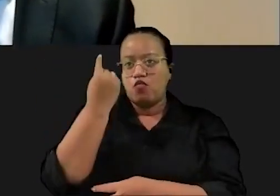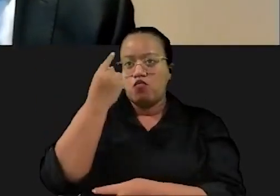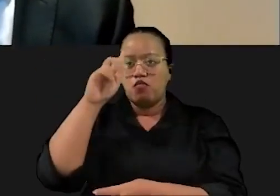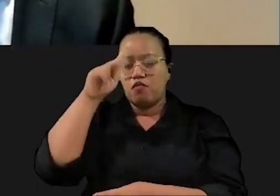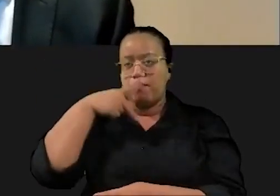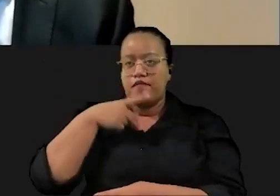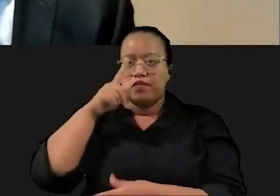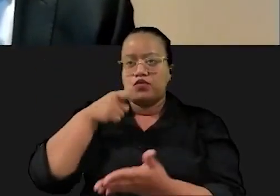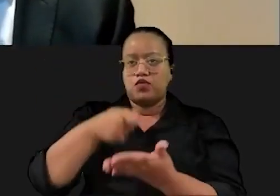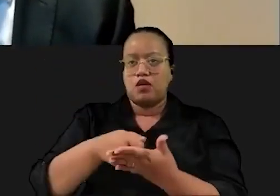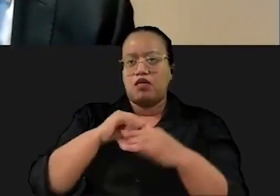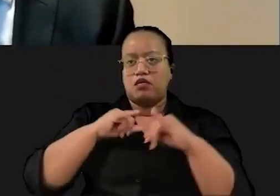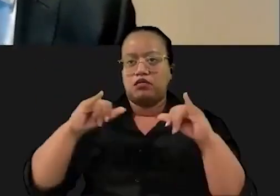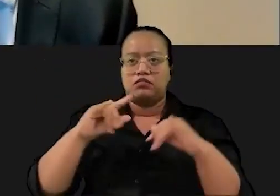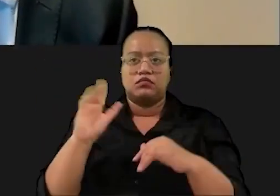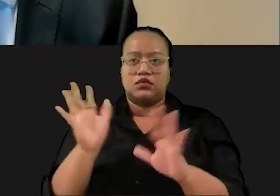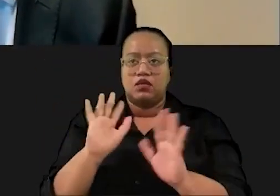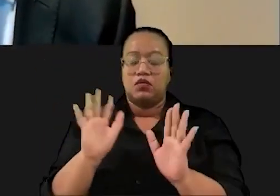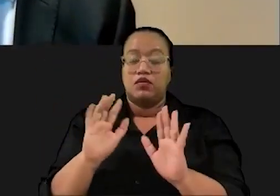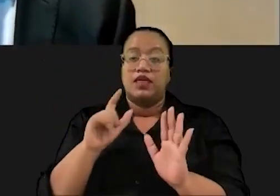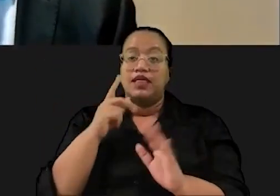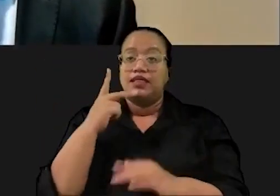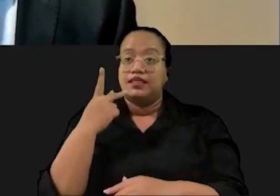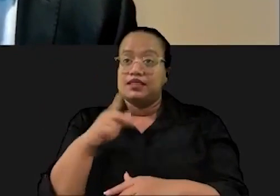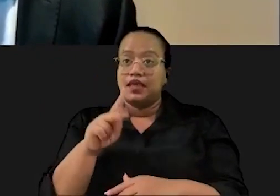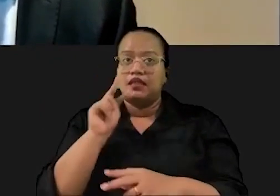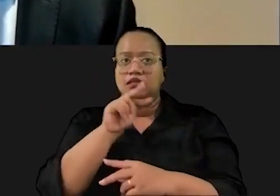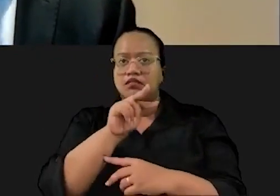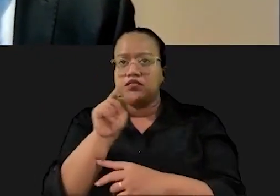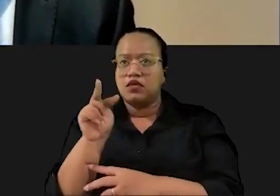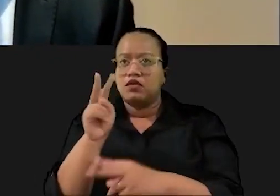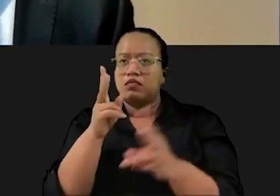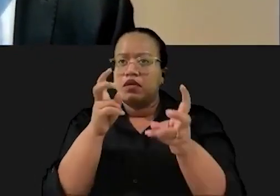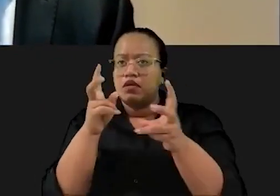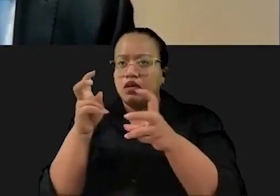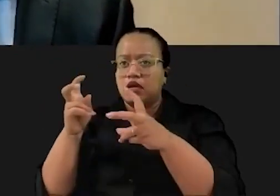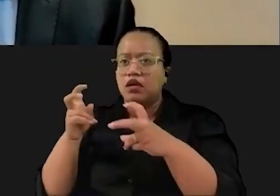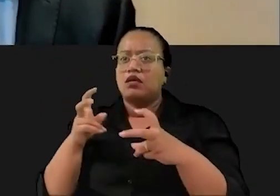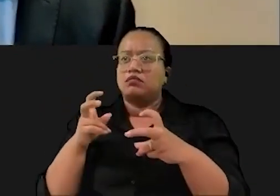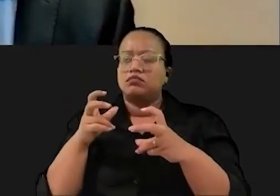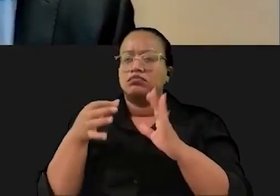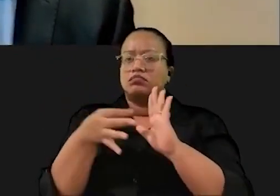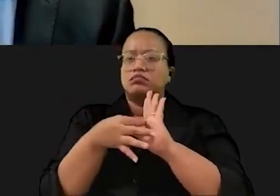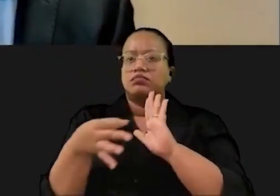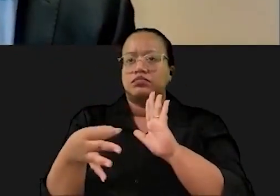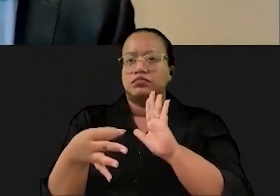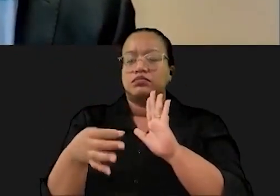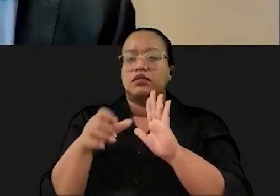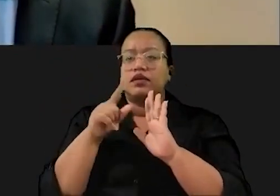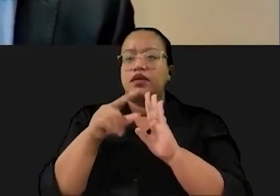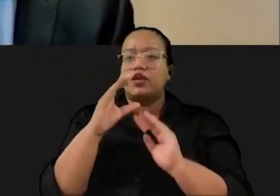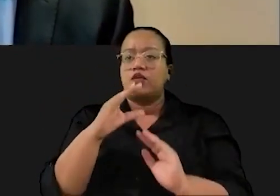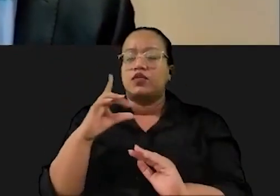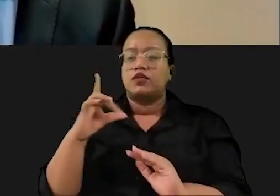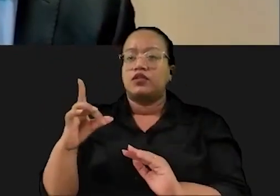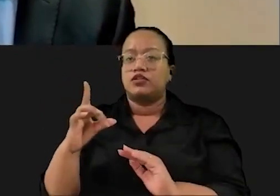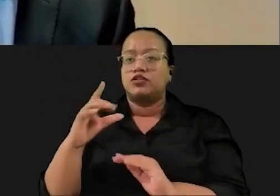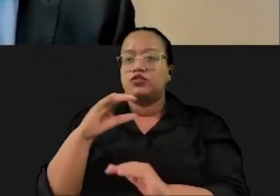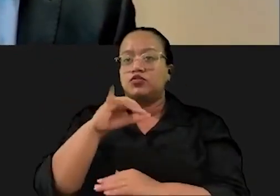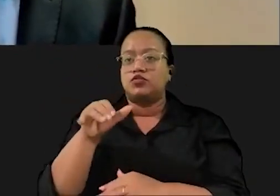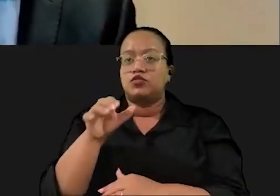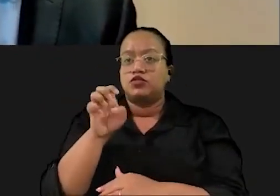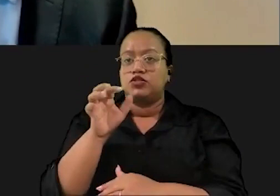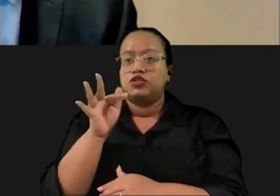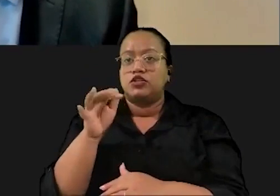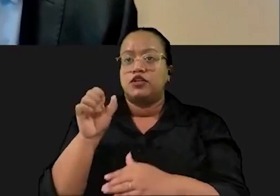trabalho com a doutora Daldice na coordenadoria do GEFES, e são coisas que me ficaram sobre o que seriam as fraquezas do PJE,